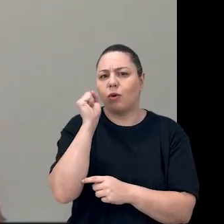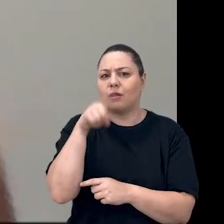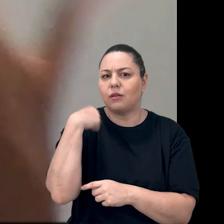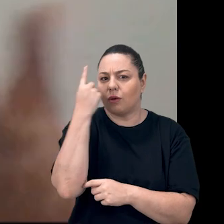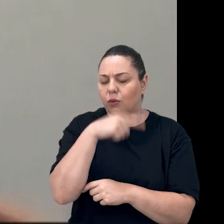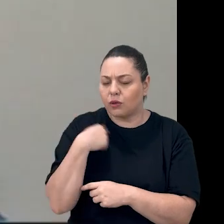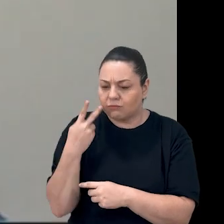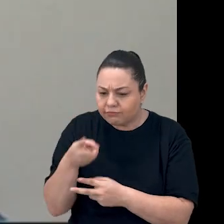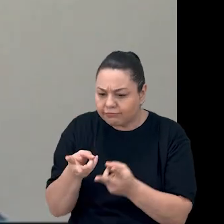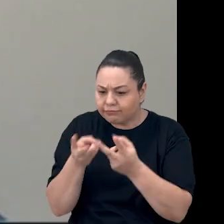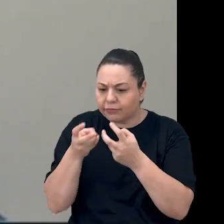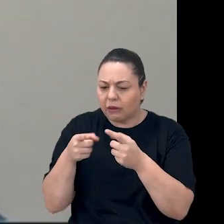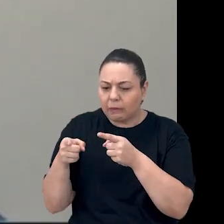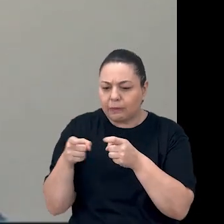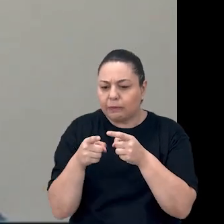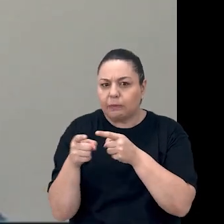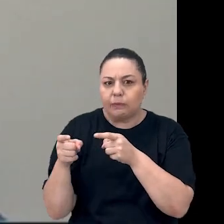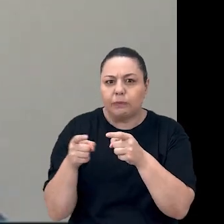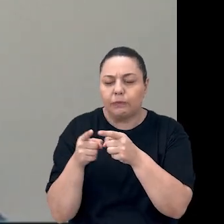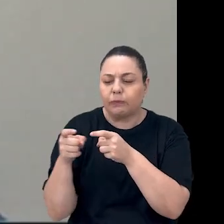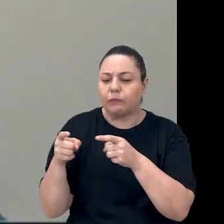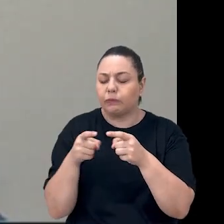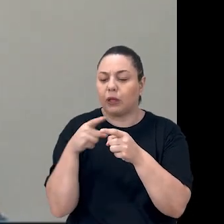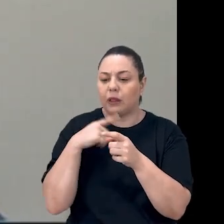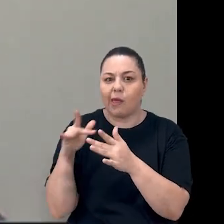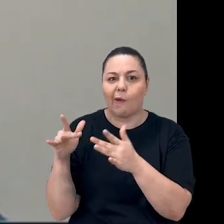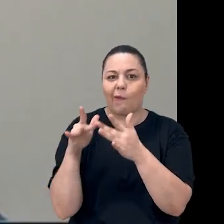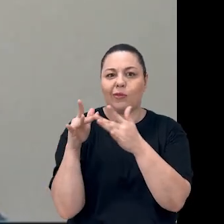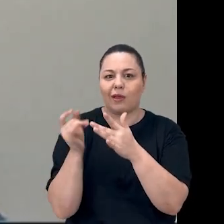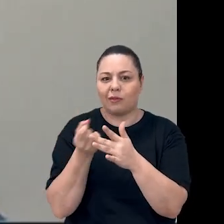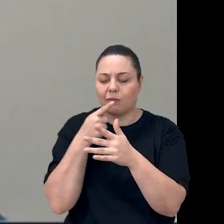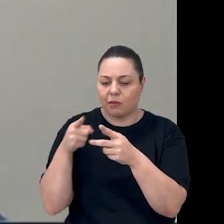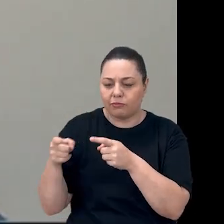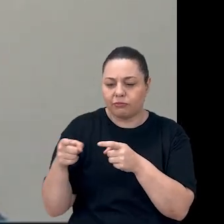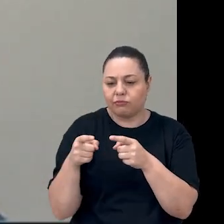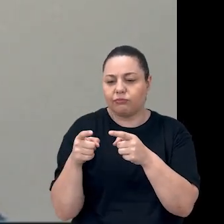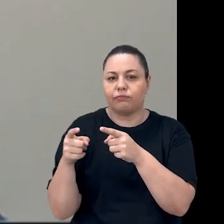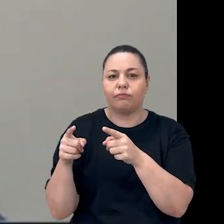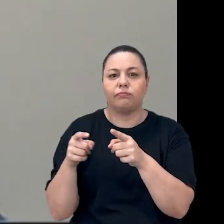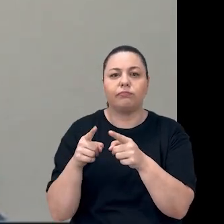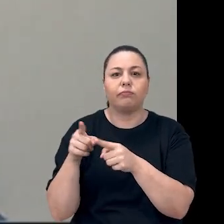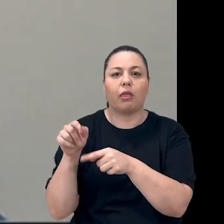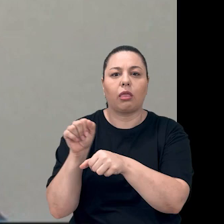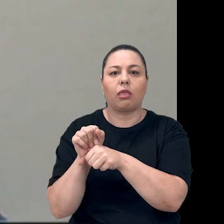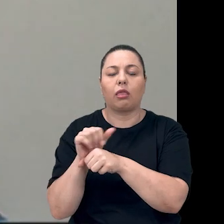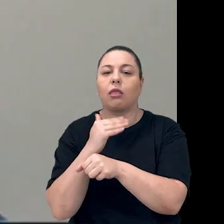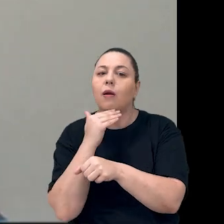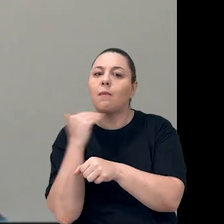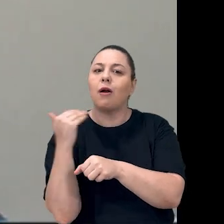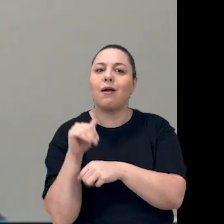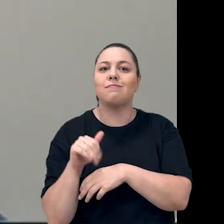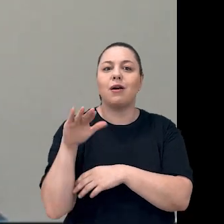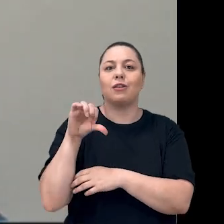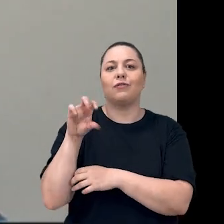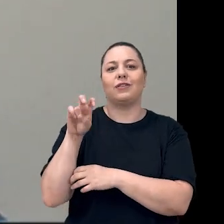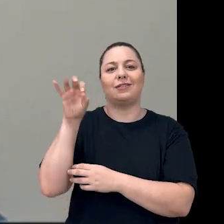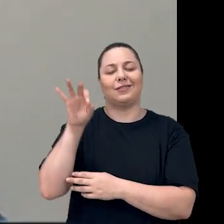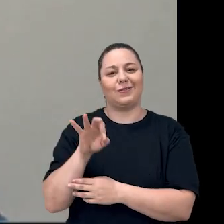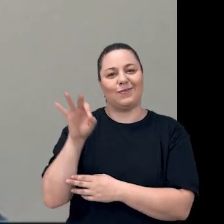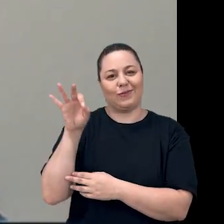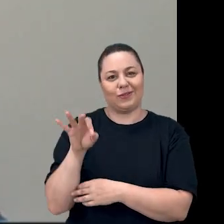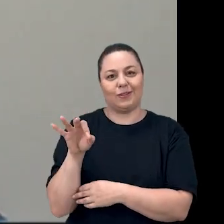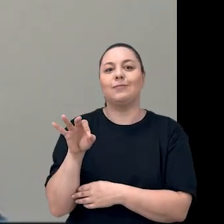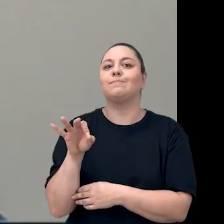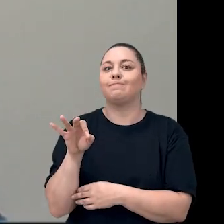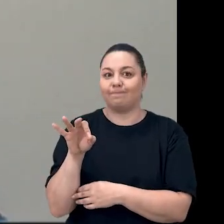depois desse contato de 48 horas, a gente percebeu que as larvas que estavam em contato com esse comprimido já haviam morrido